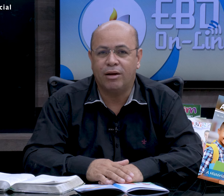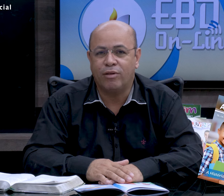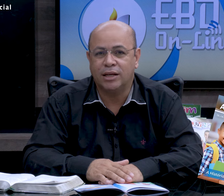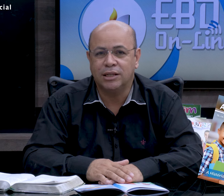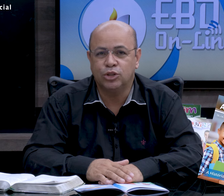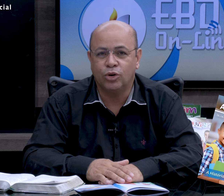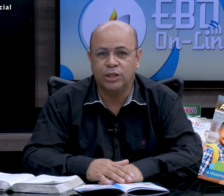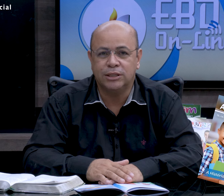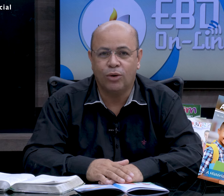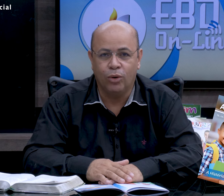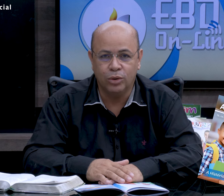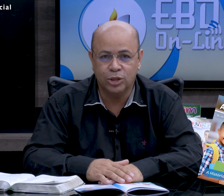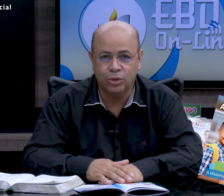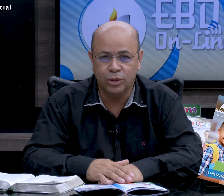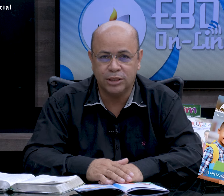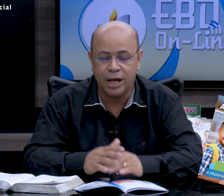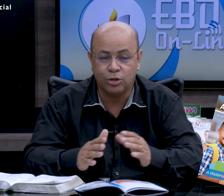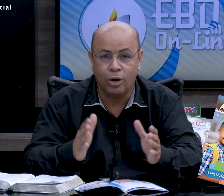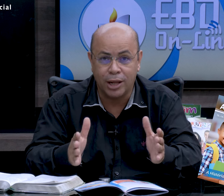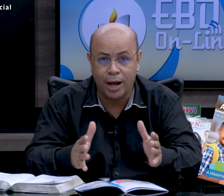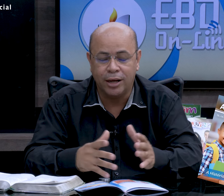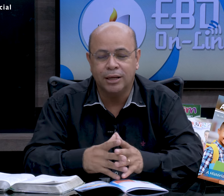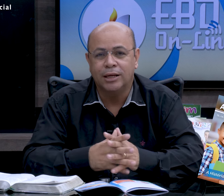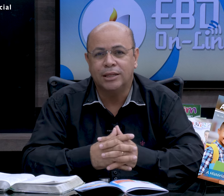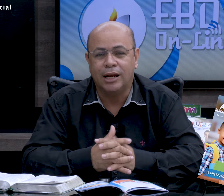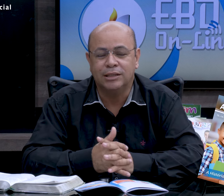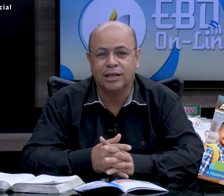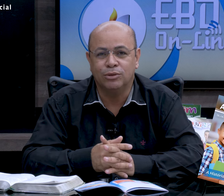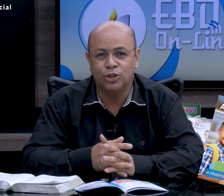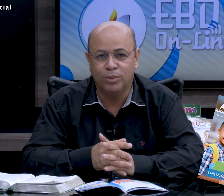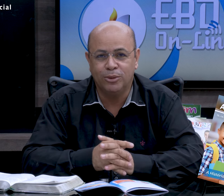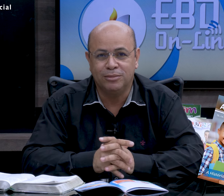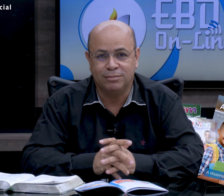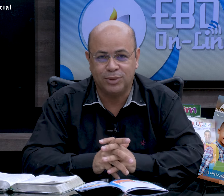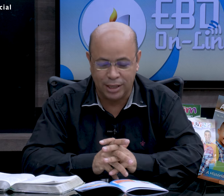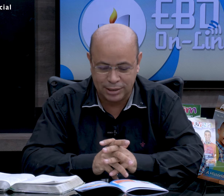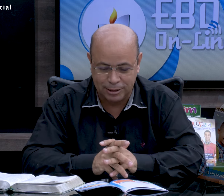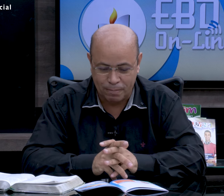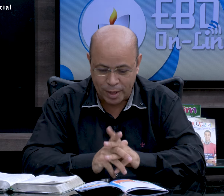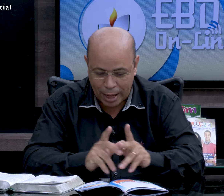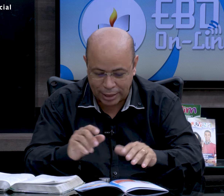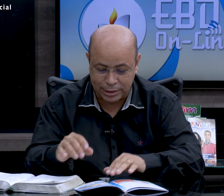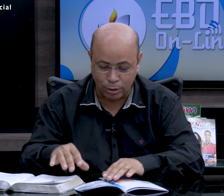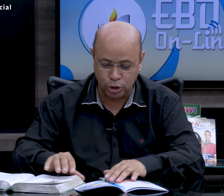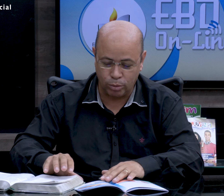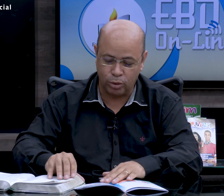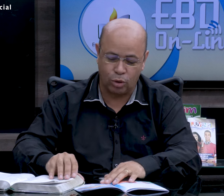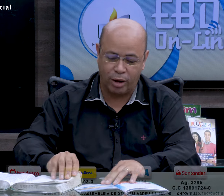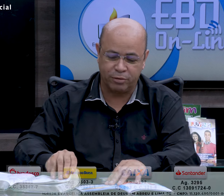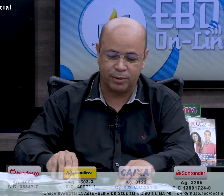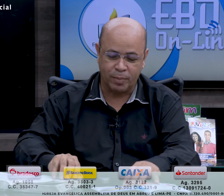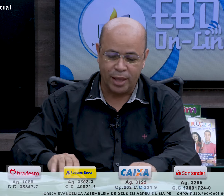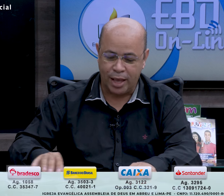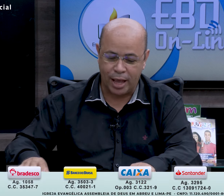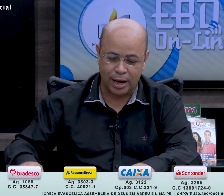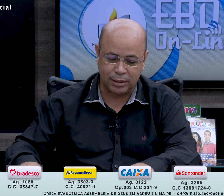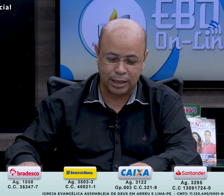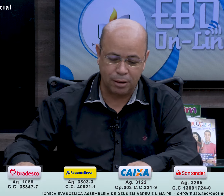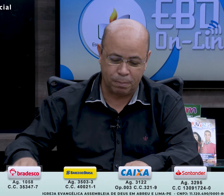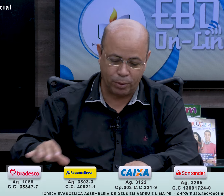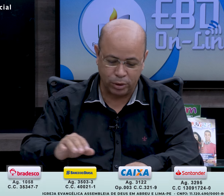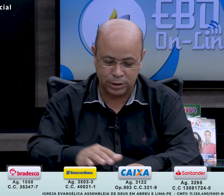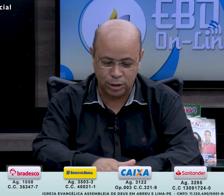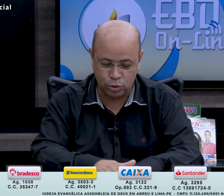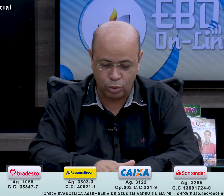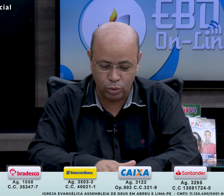sibelle gravar as lições 11 12 e retornar na lição de número 13 a lição de número nove ela